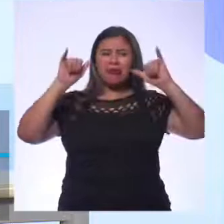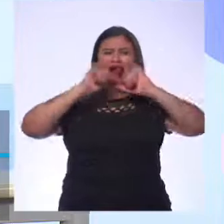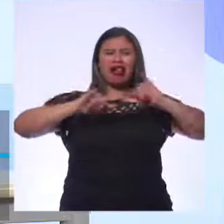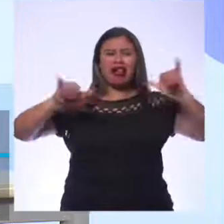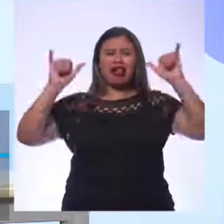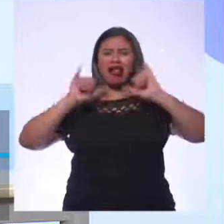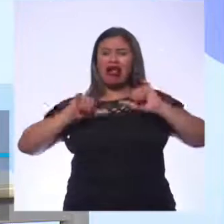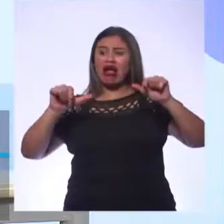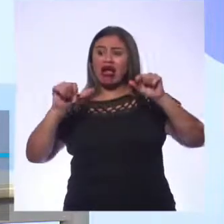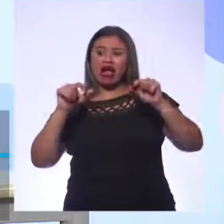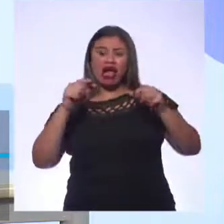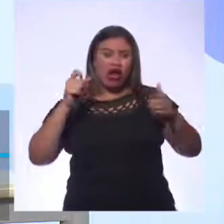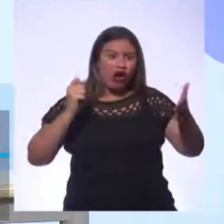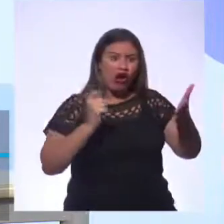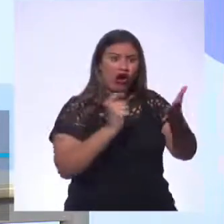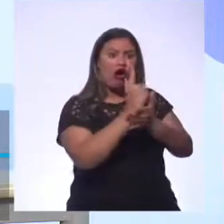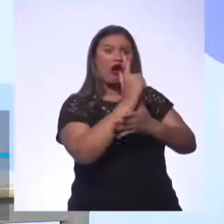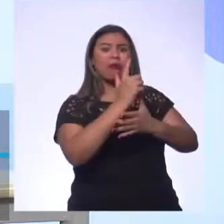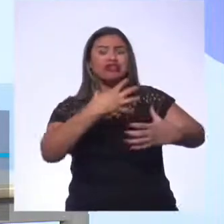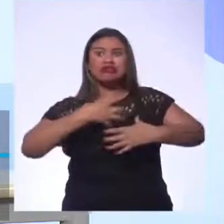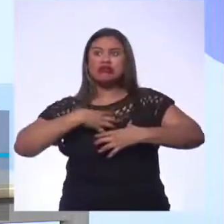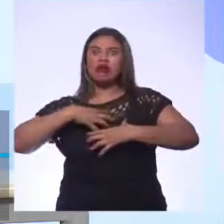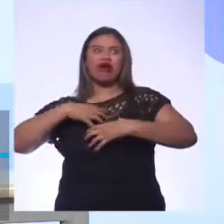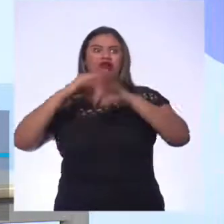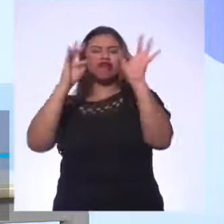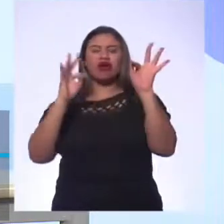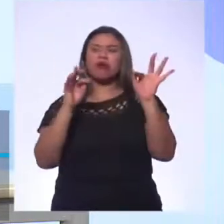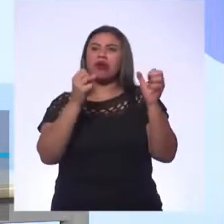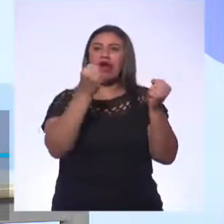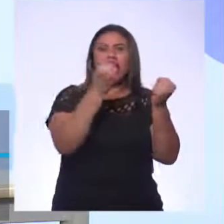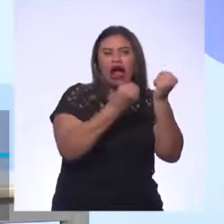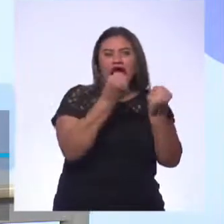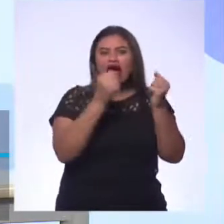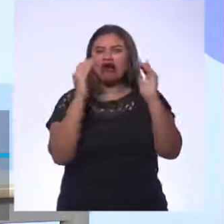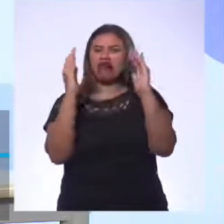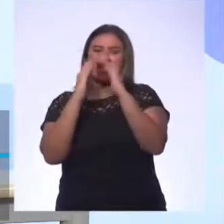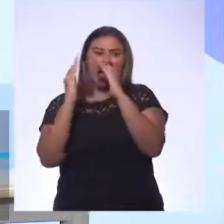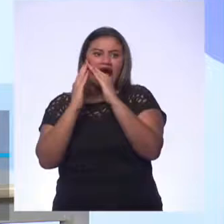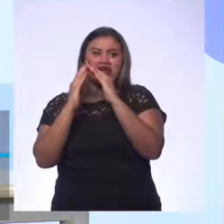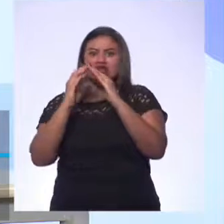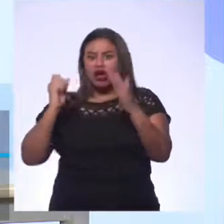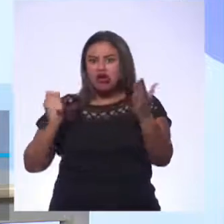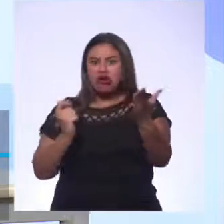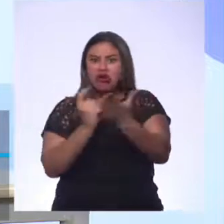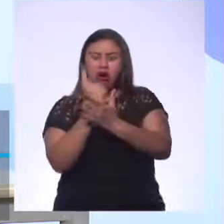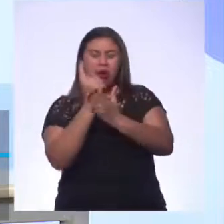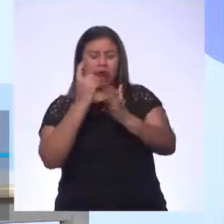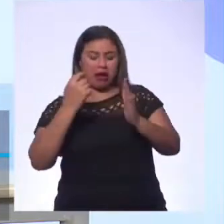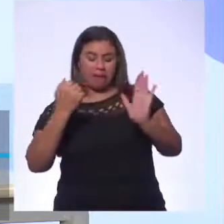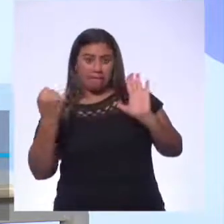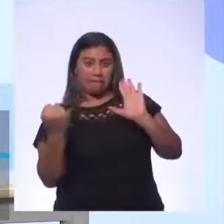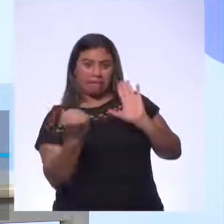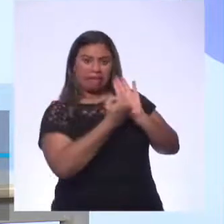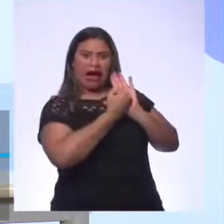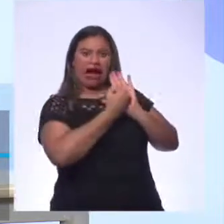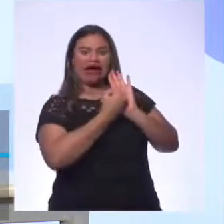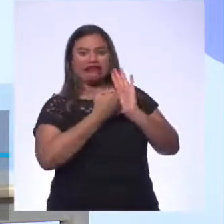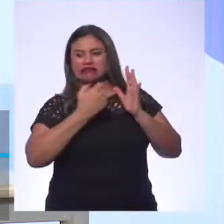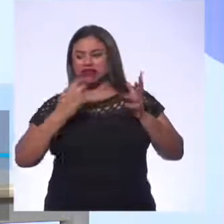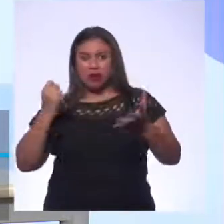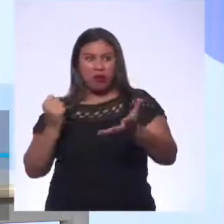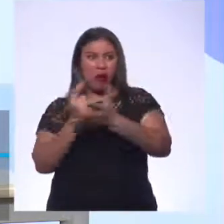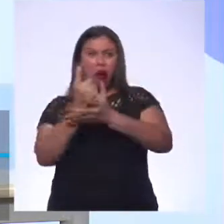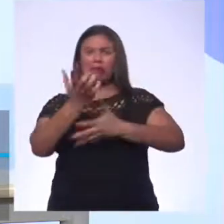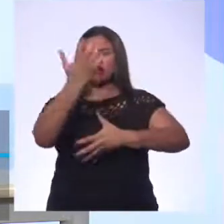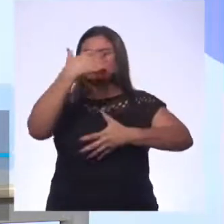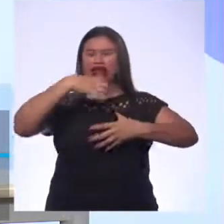a felicidade a ter um carro, a ter uma casa, a ter usar determinadas marcas. E na sociologia,